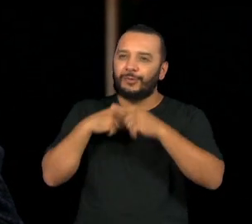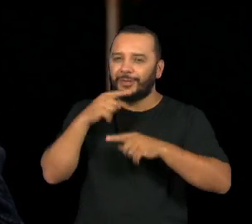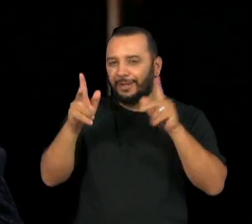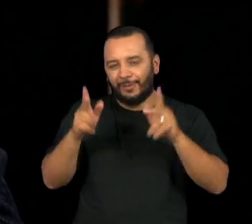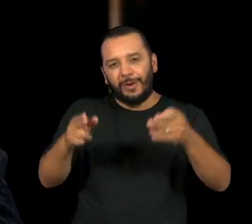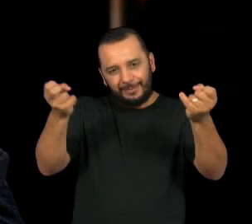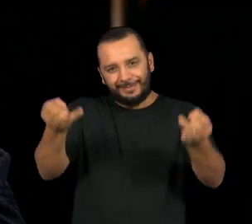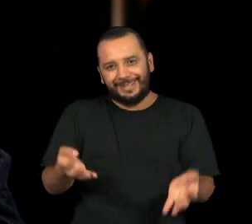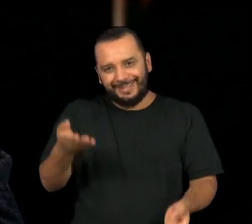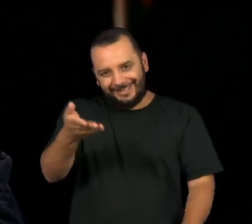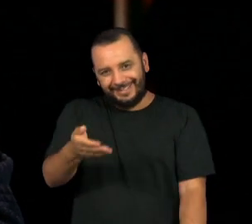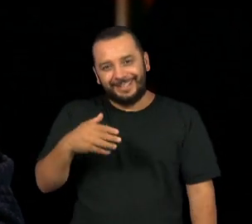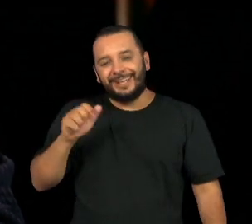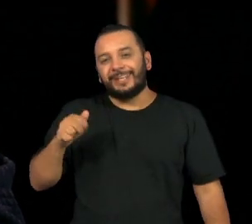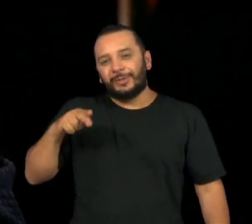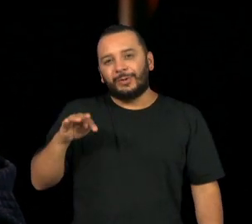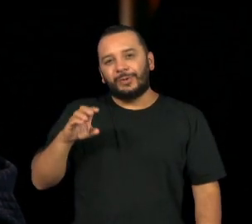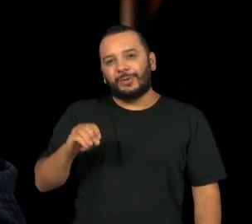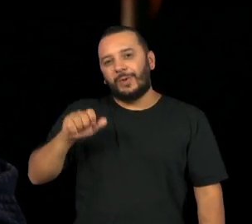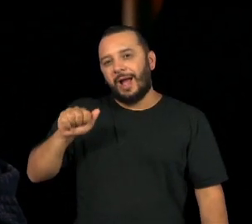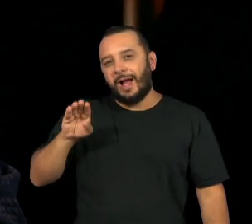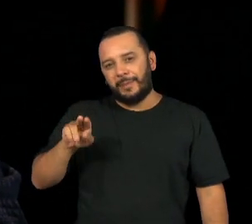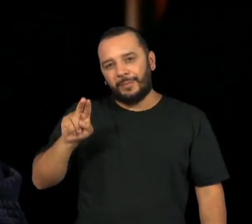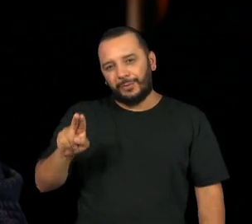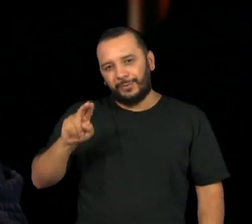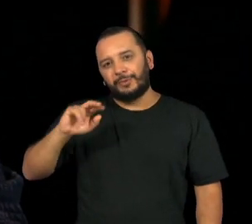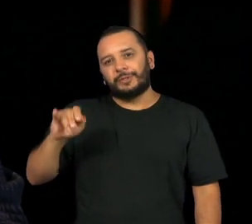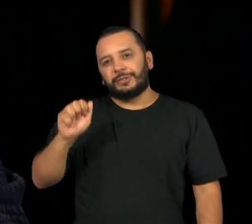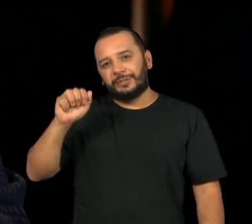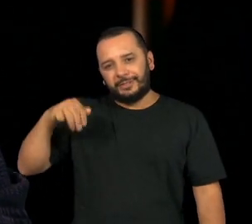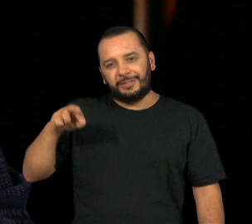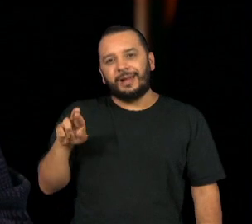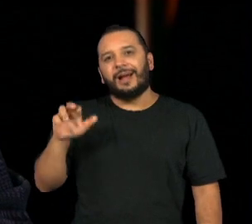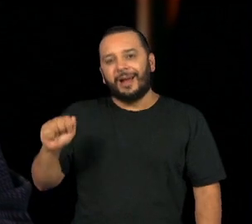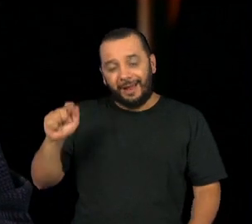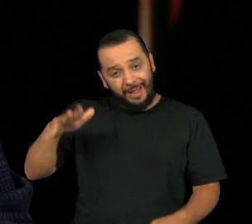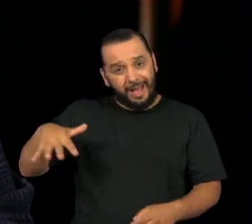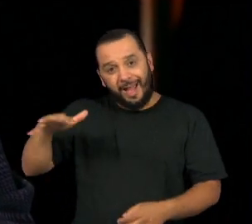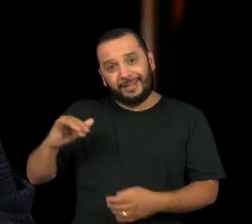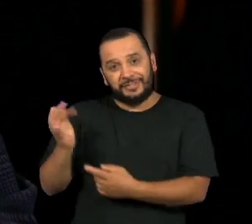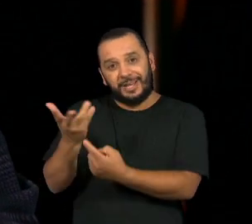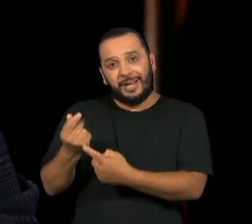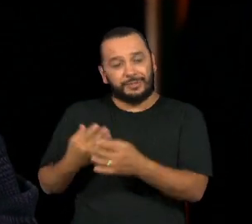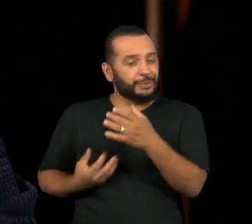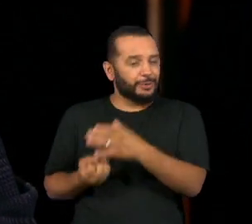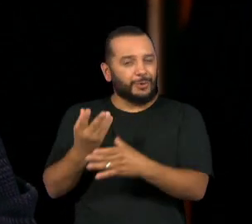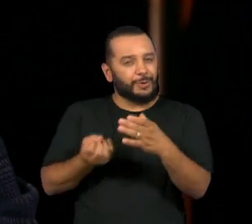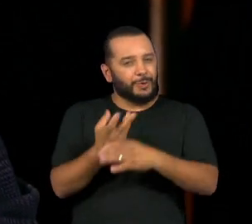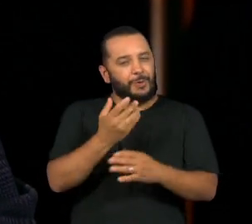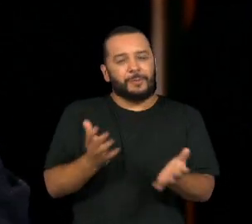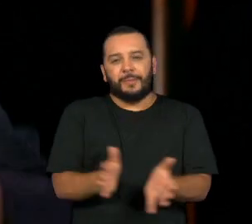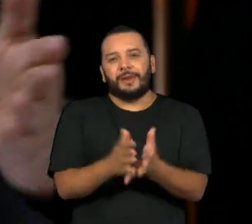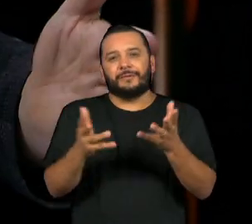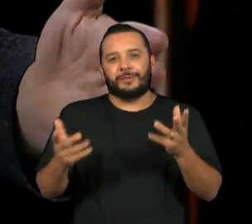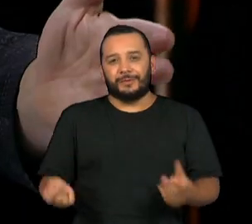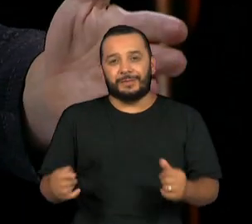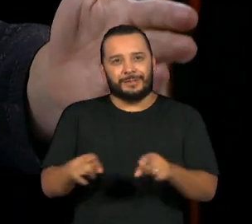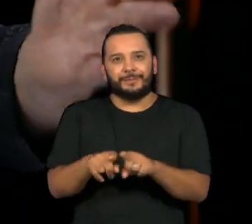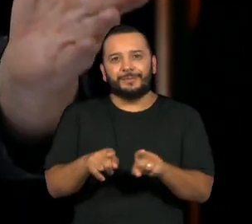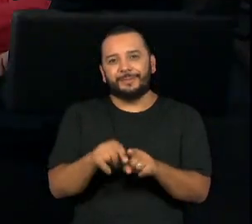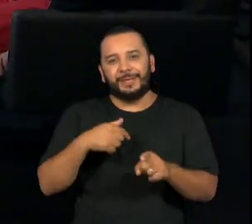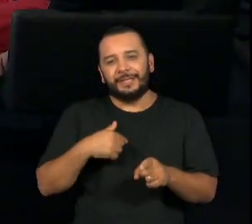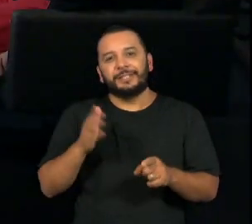aqui. O Antônio Abujamra é um homem das artes que criou coisas fantásticas, entre elas, o meu